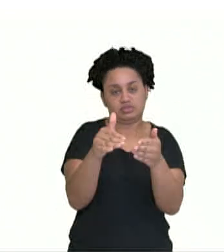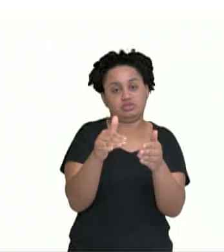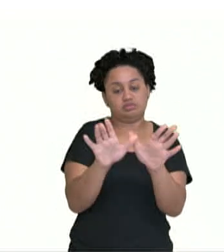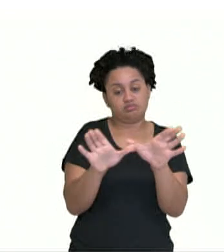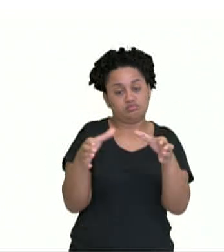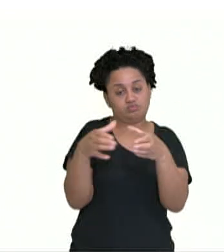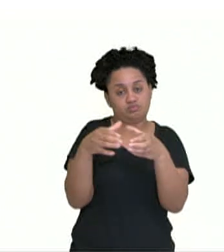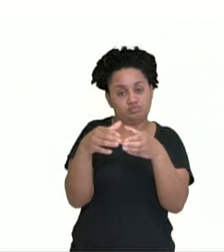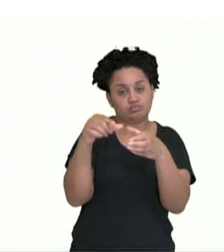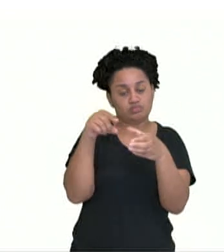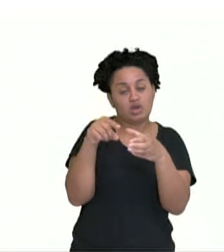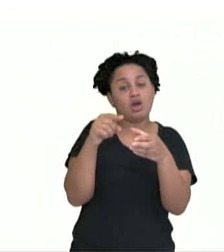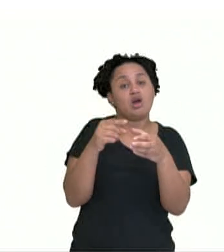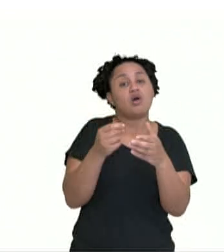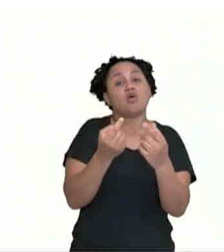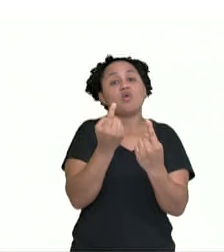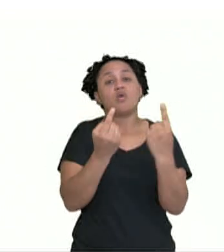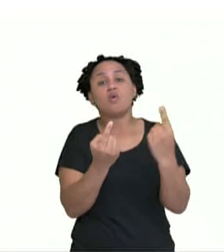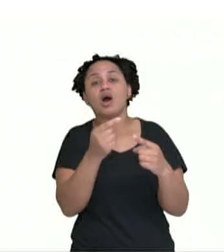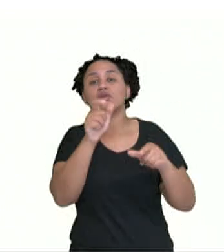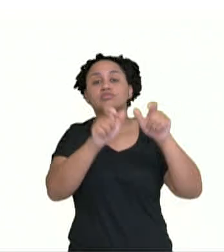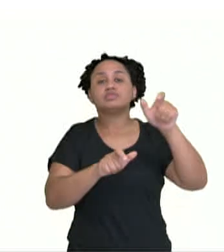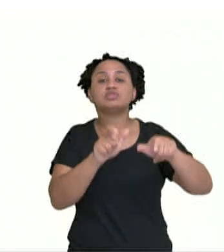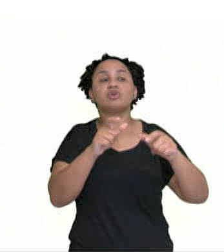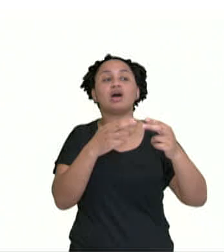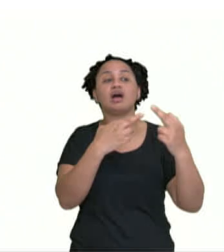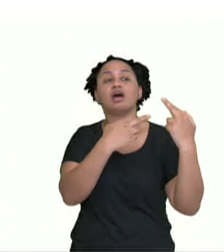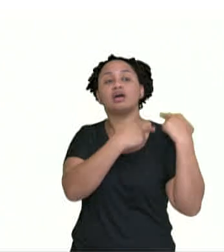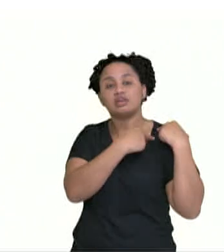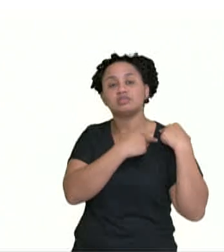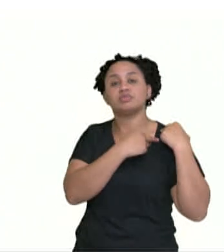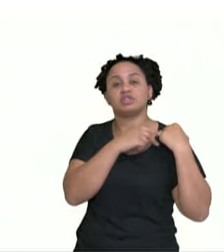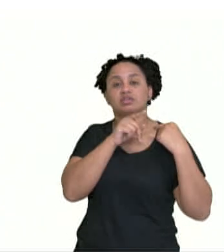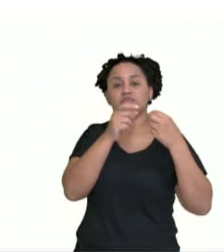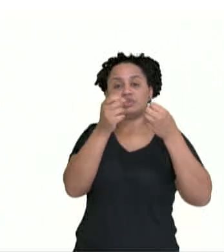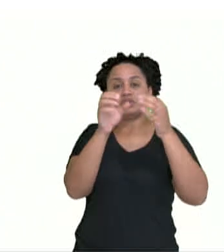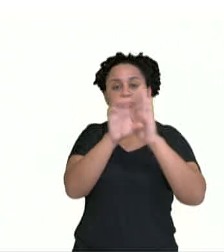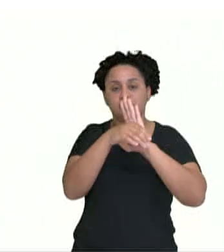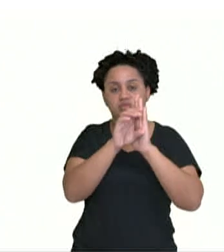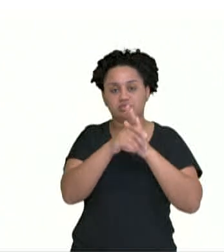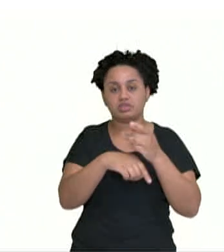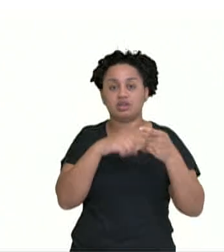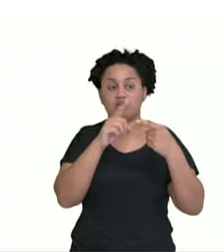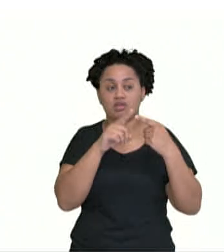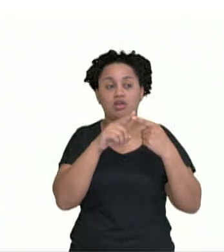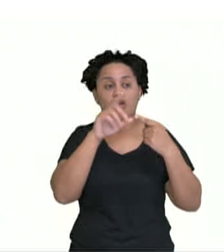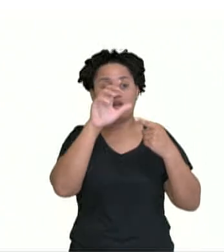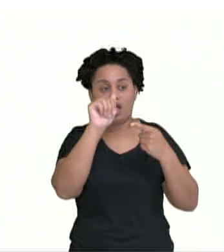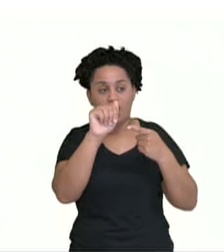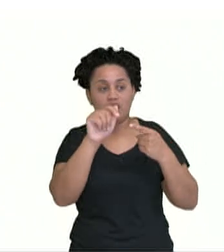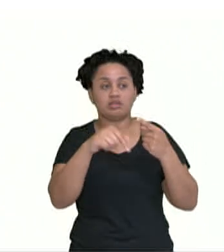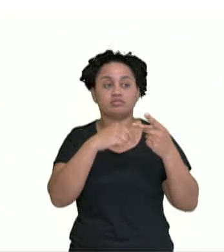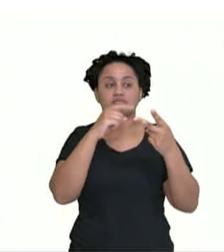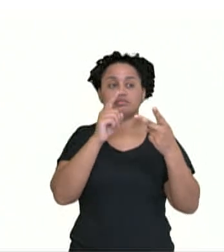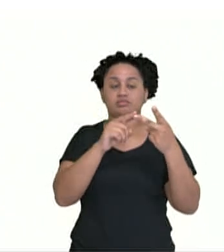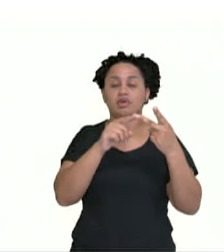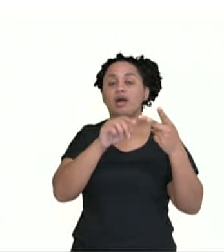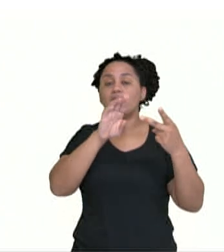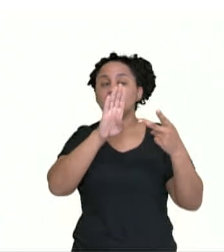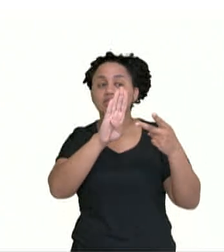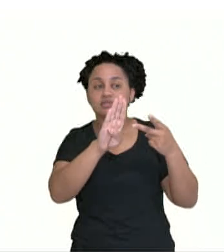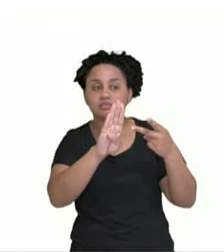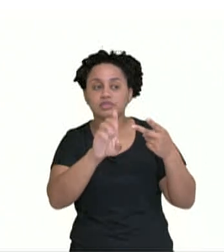orquestral. Qual o compositor responsável por essa definição? A. Johann Sebastian Bach,